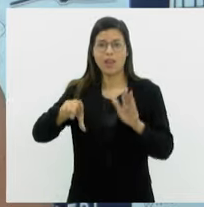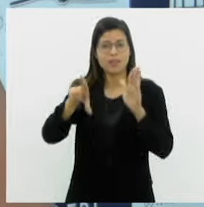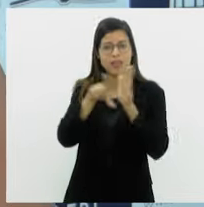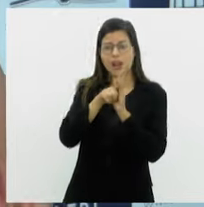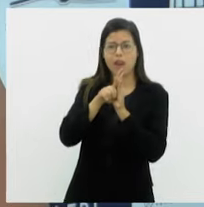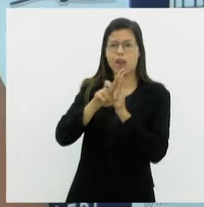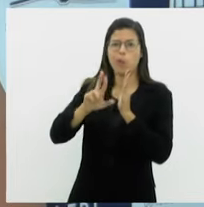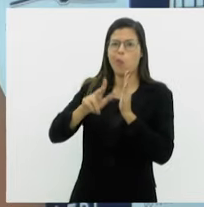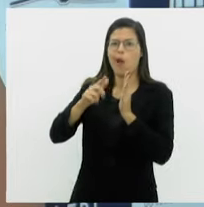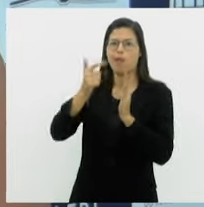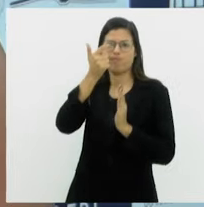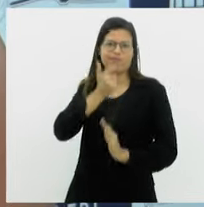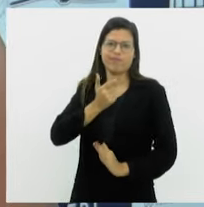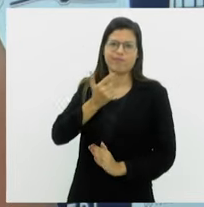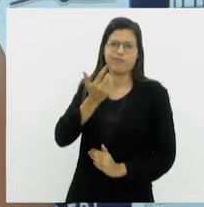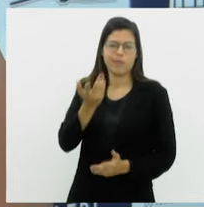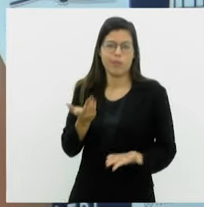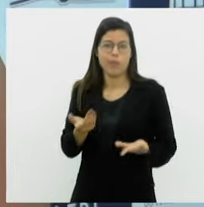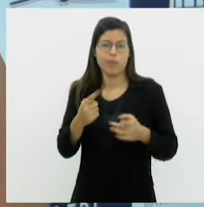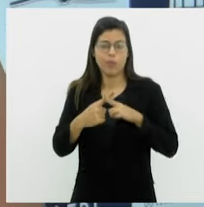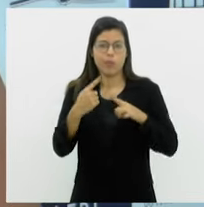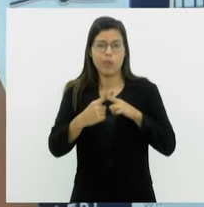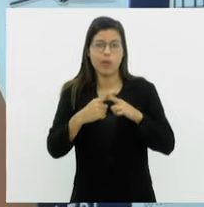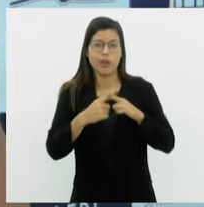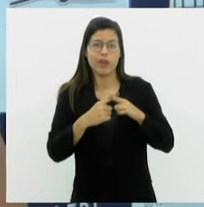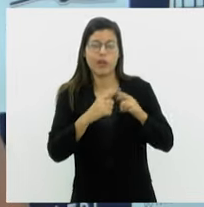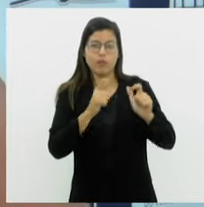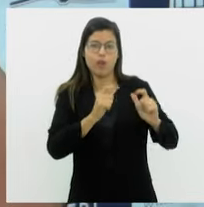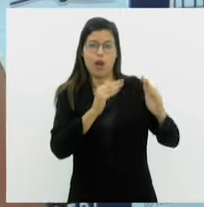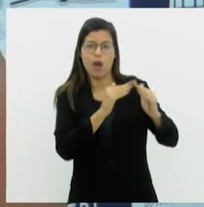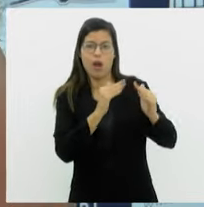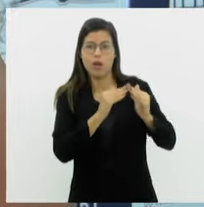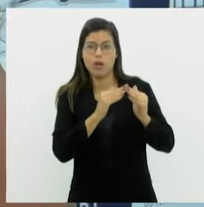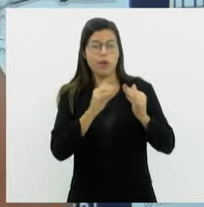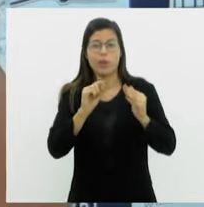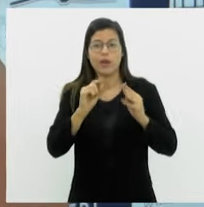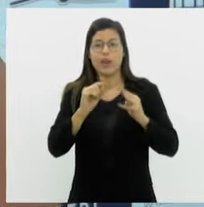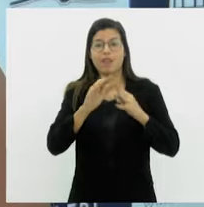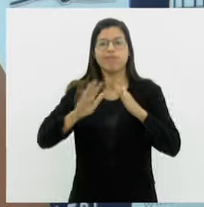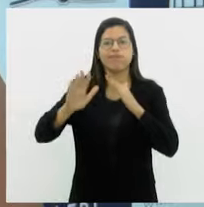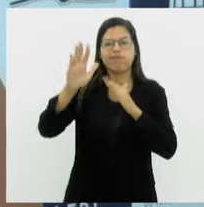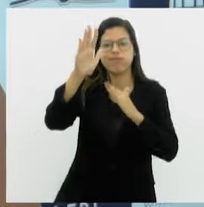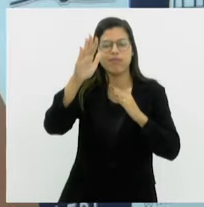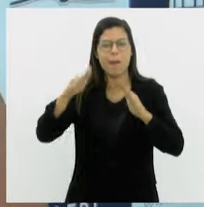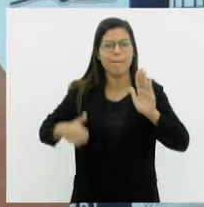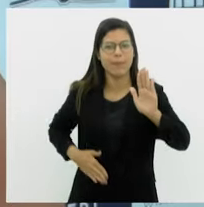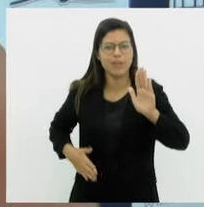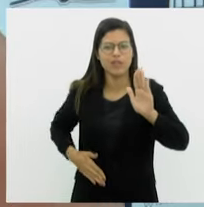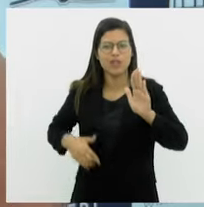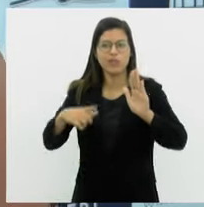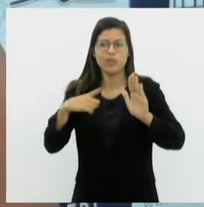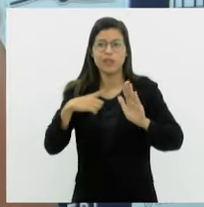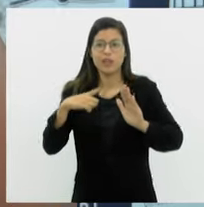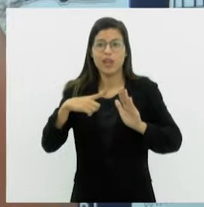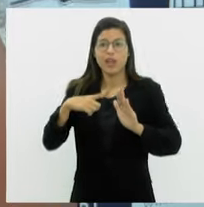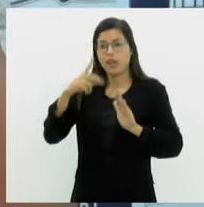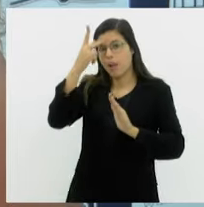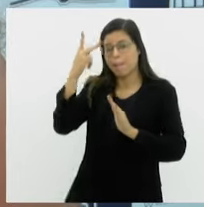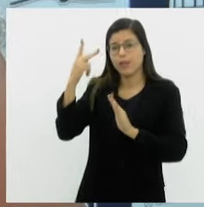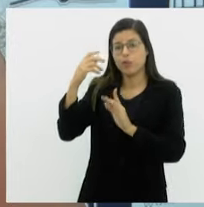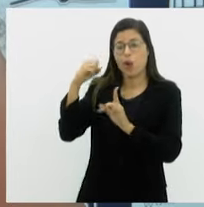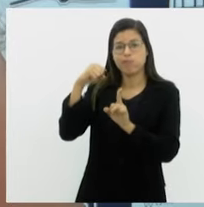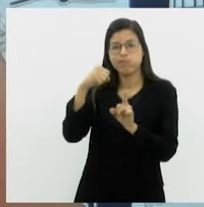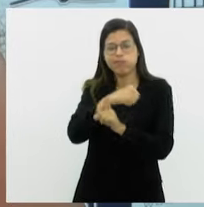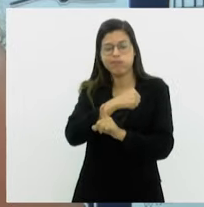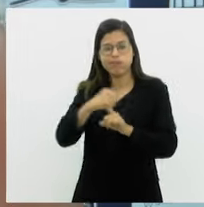mim, porque eu resido num território que é dominado pelo narcotráfico e o meu agressor é 3 casas da minha. Como assegurar